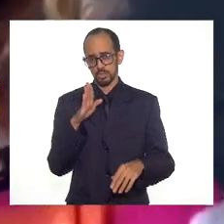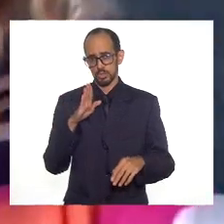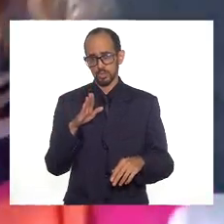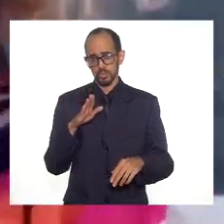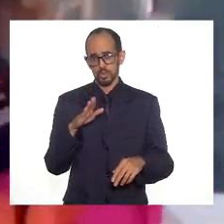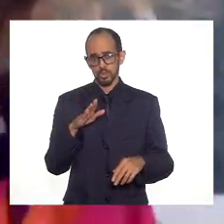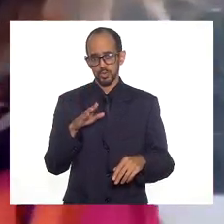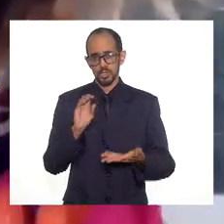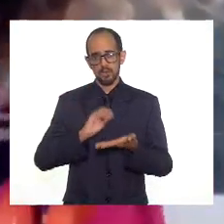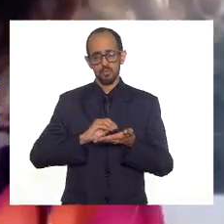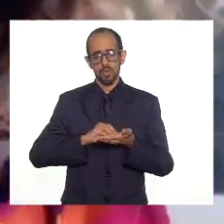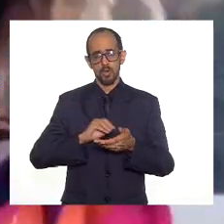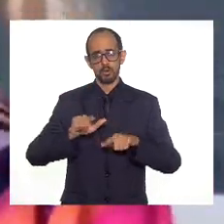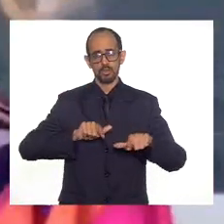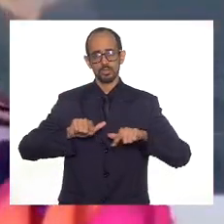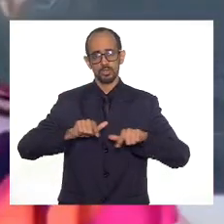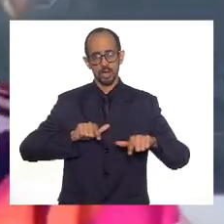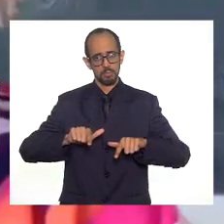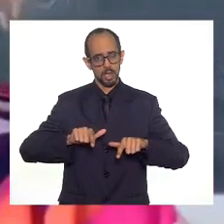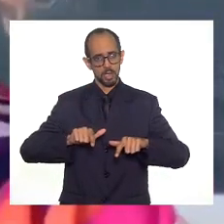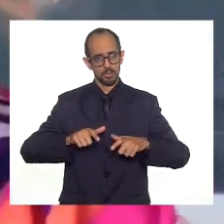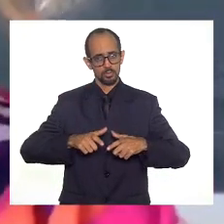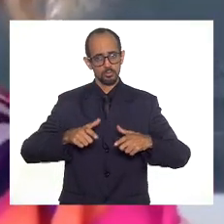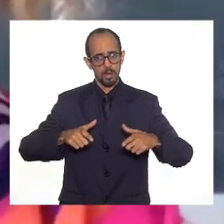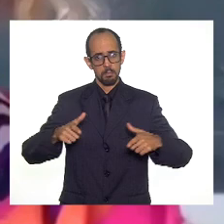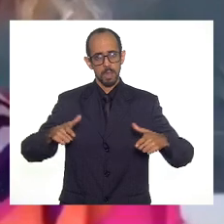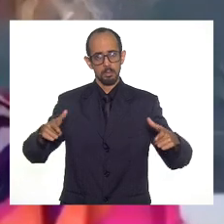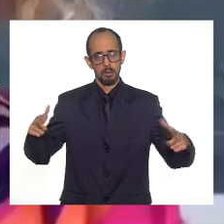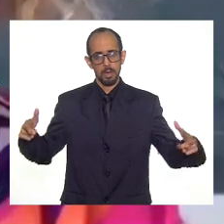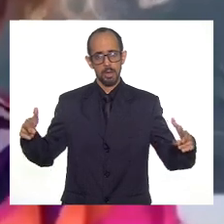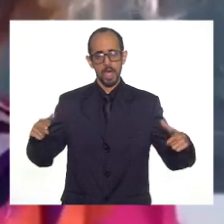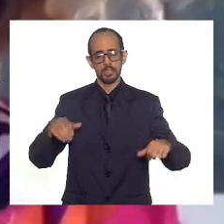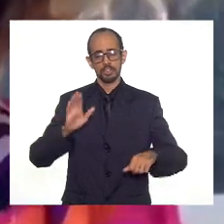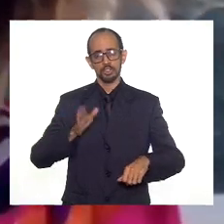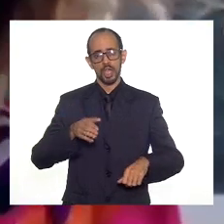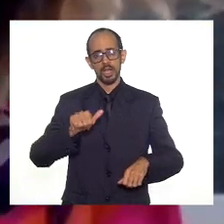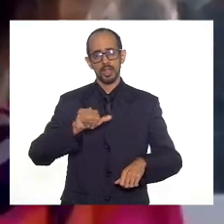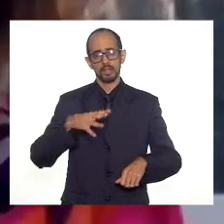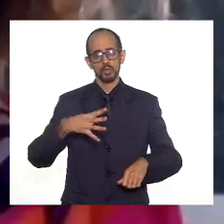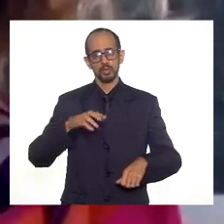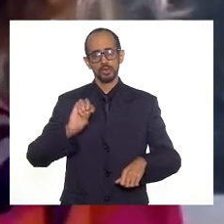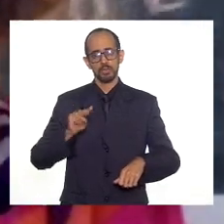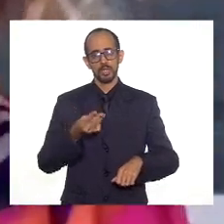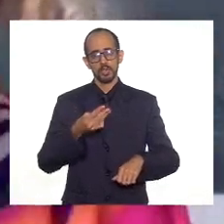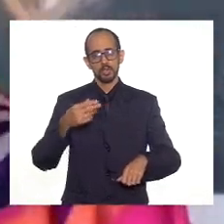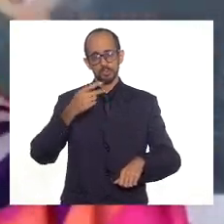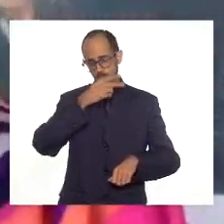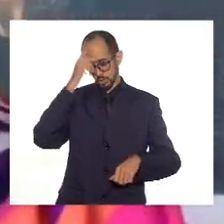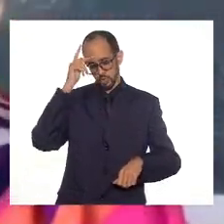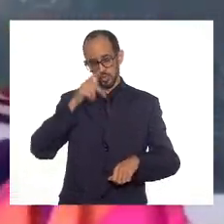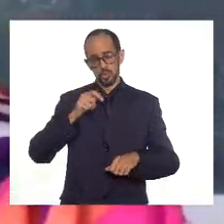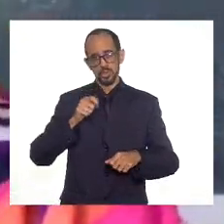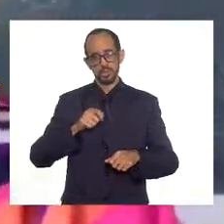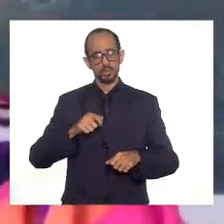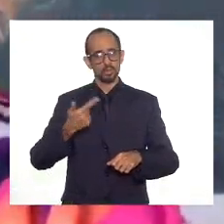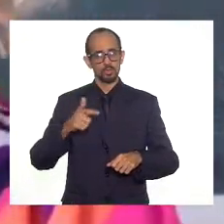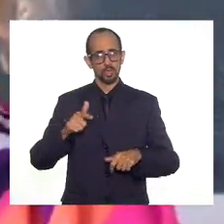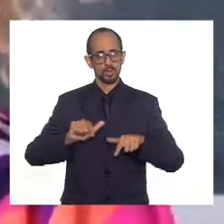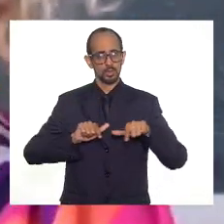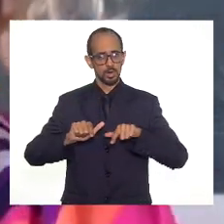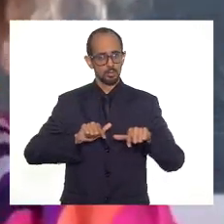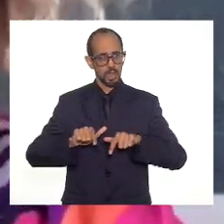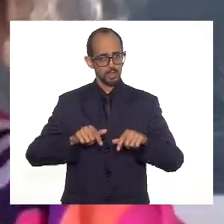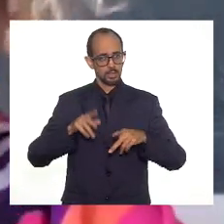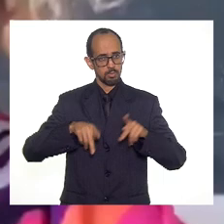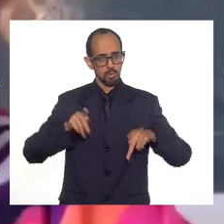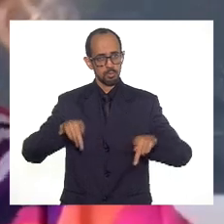desemprego crescente. Mais de 14 milhões de pessoas já encontram-se desempregadas, fora a nossa população em